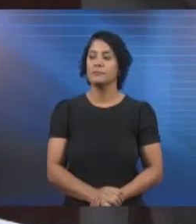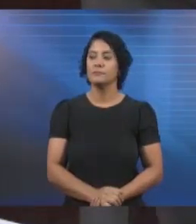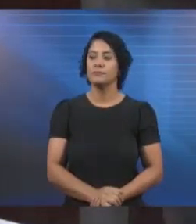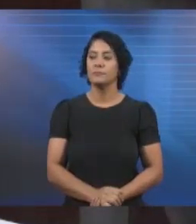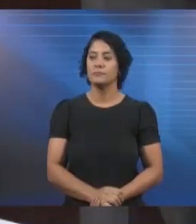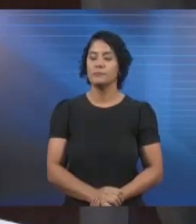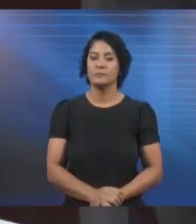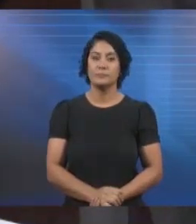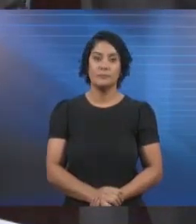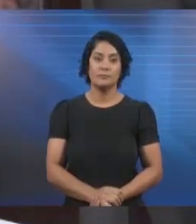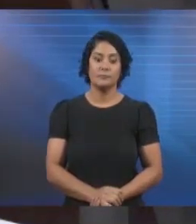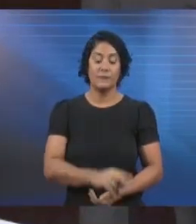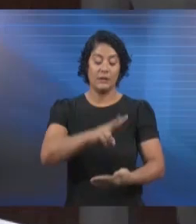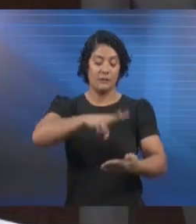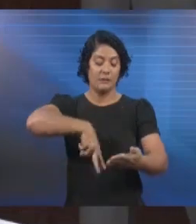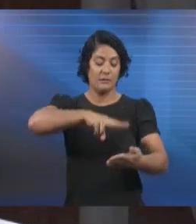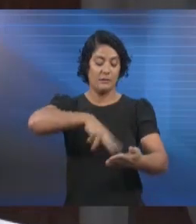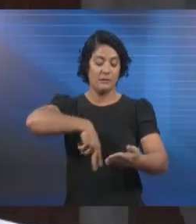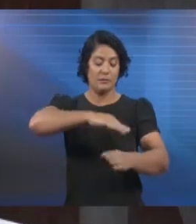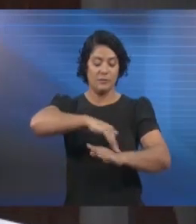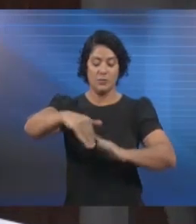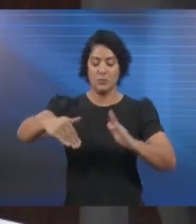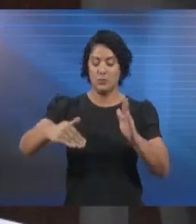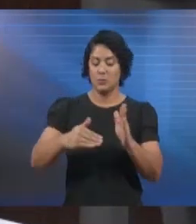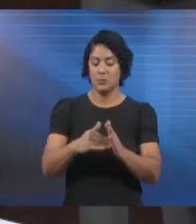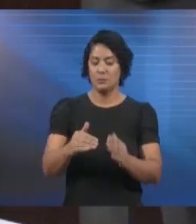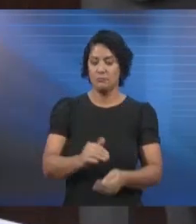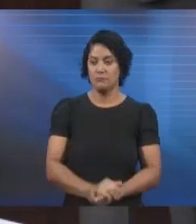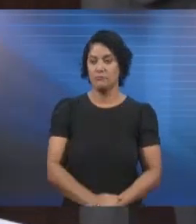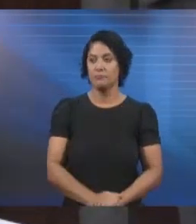providências lido todas as